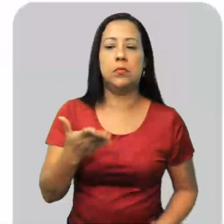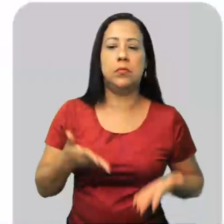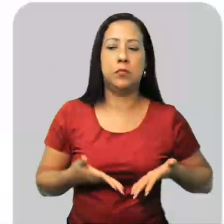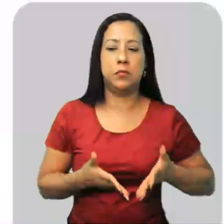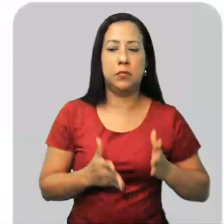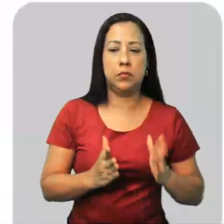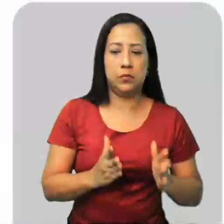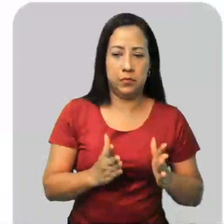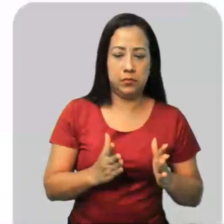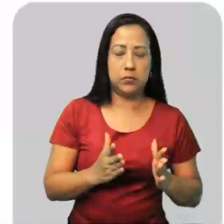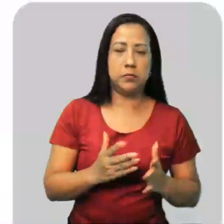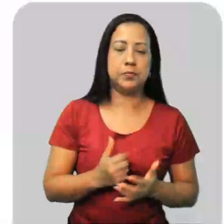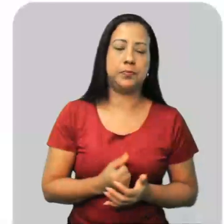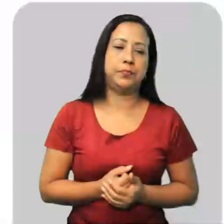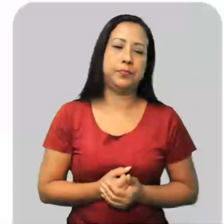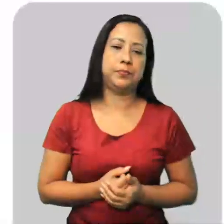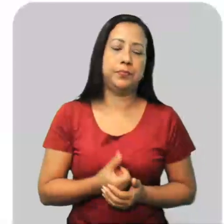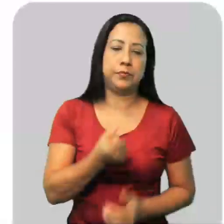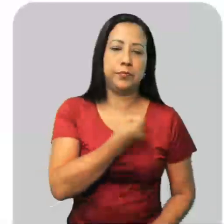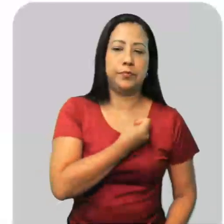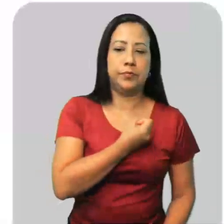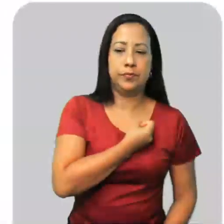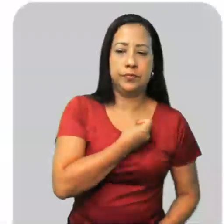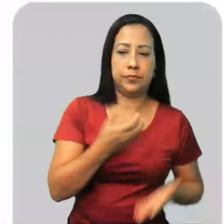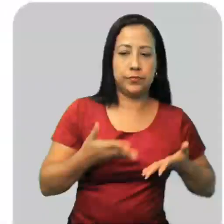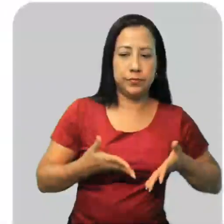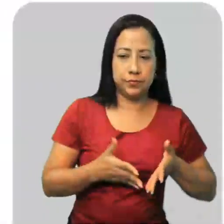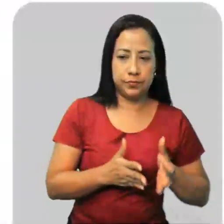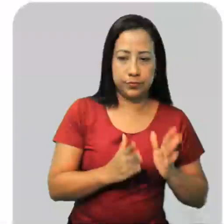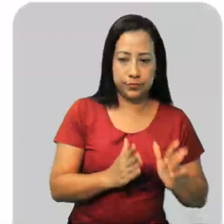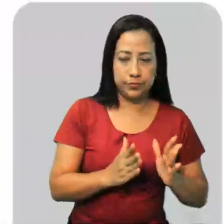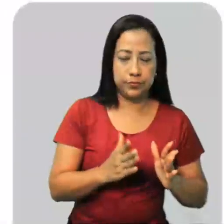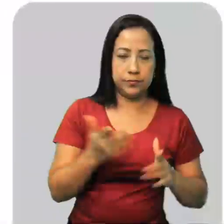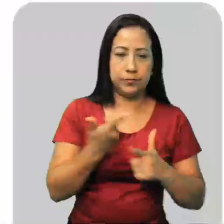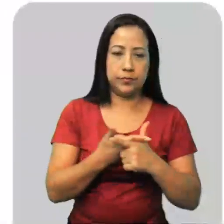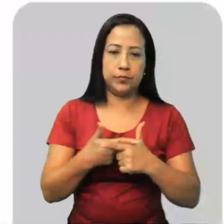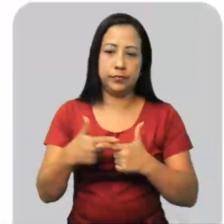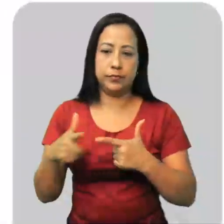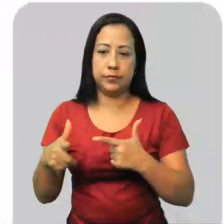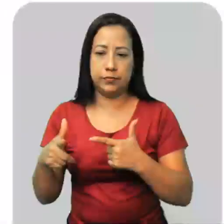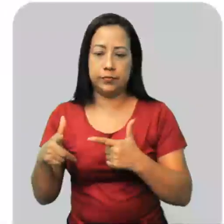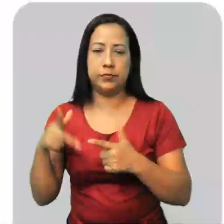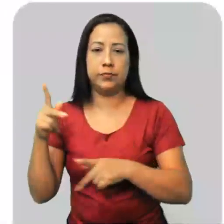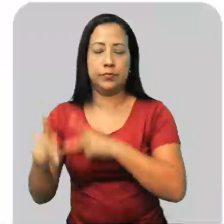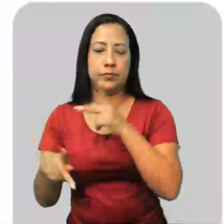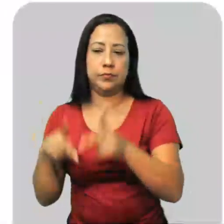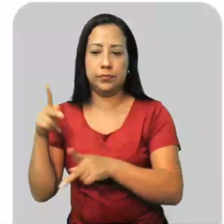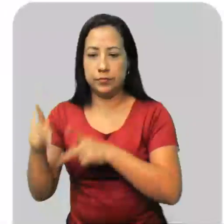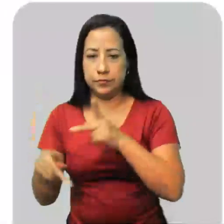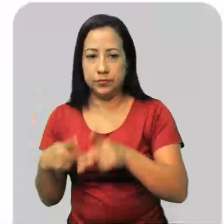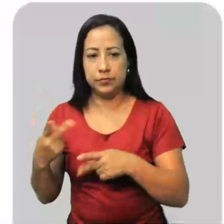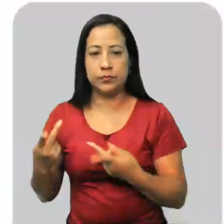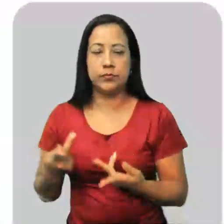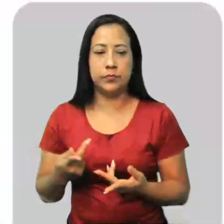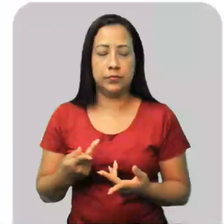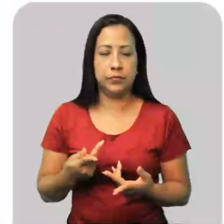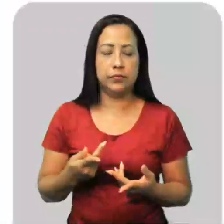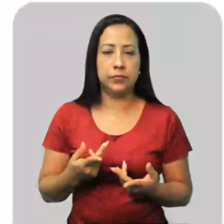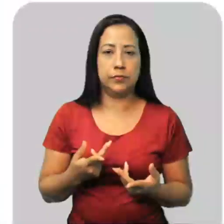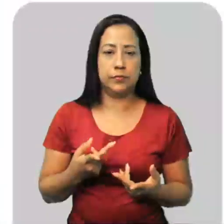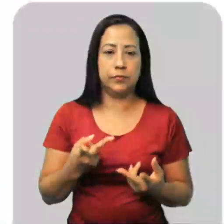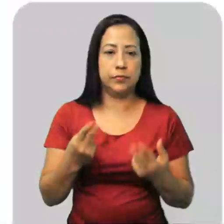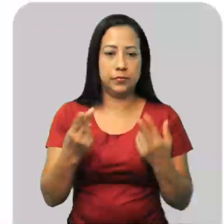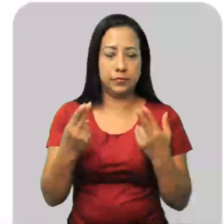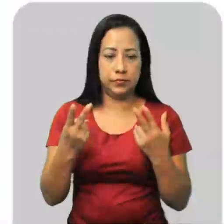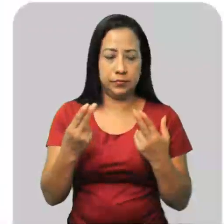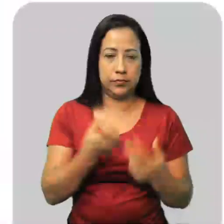Das crianças, vezes 1000, dividido pela população absoluta. Eu preciso fazer isso, Arimateia? Não. O mesmo ocorre com a taxa de